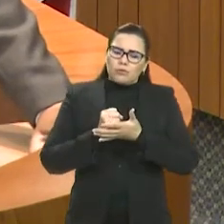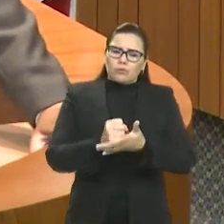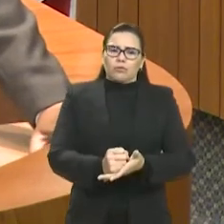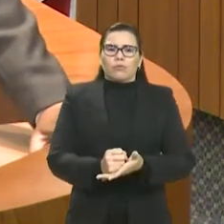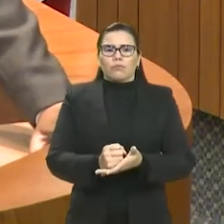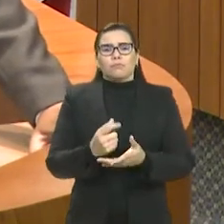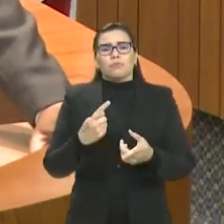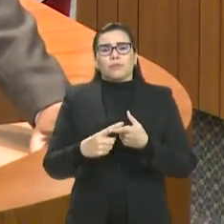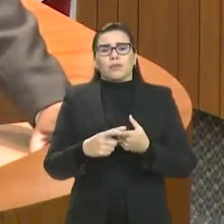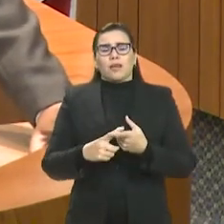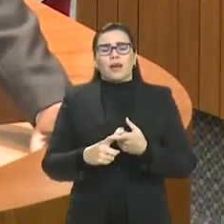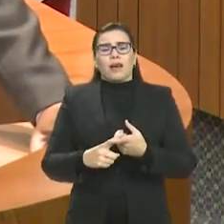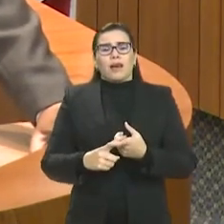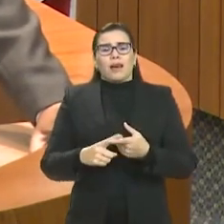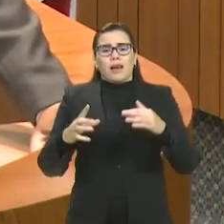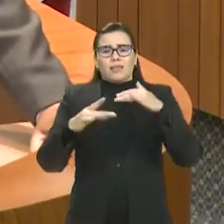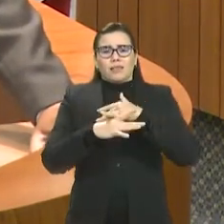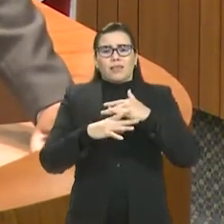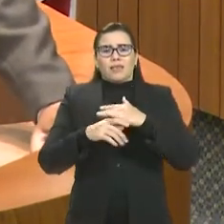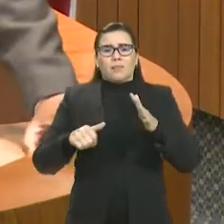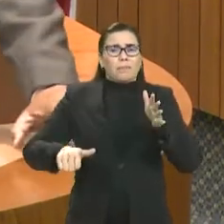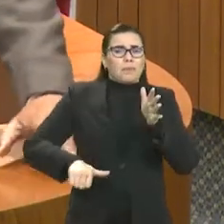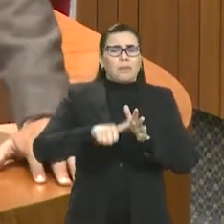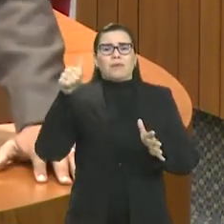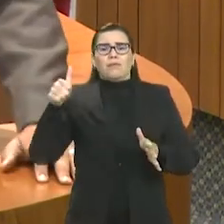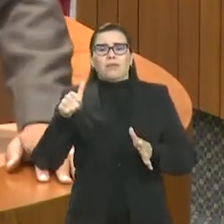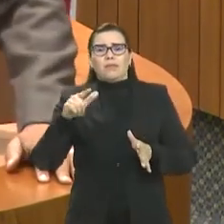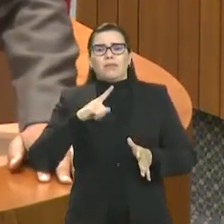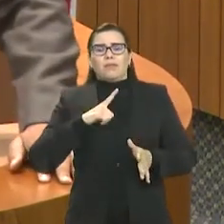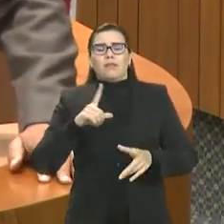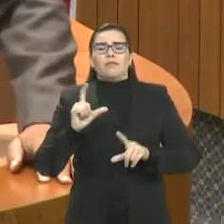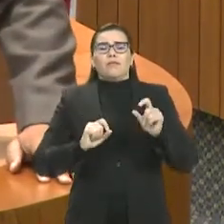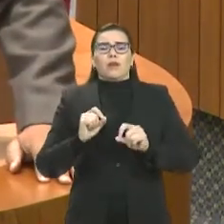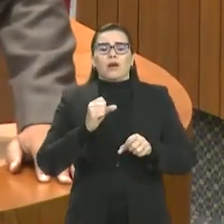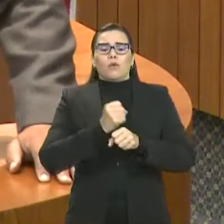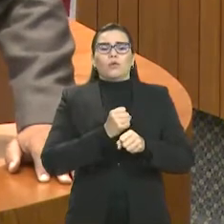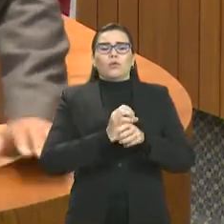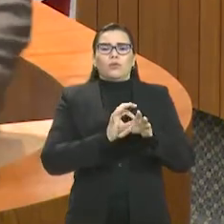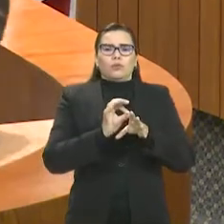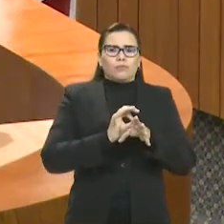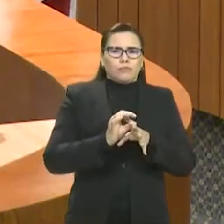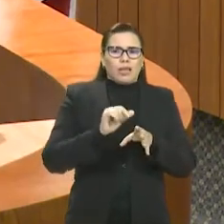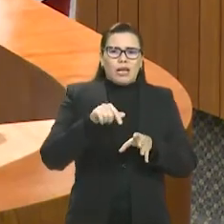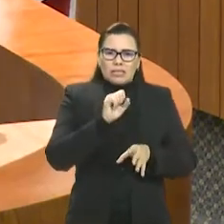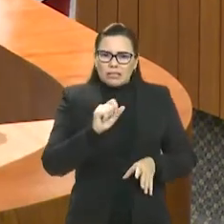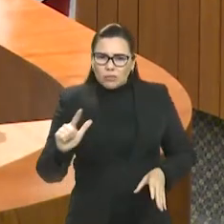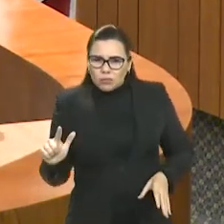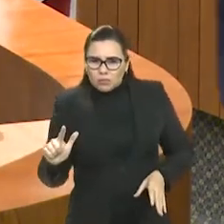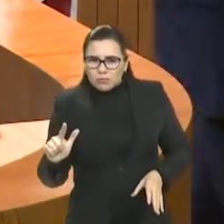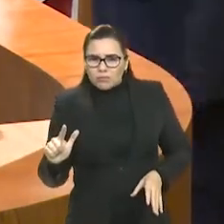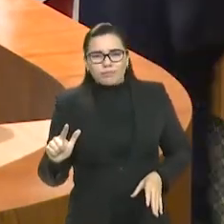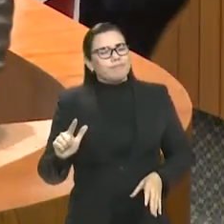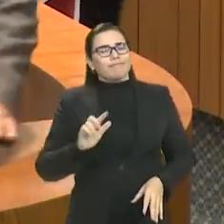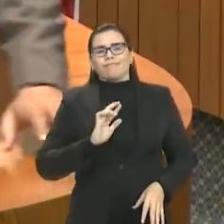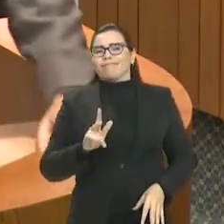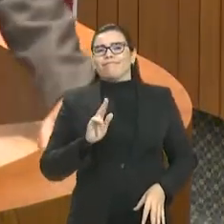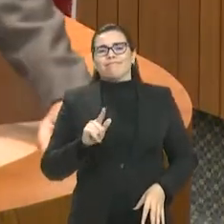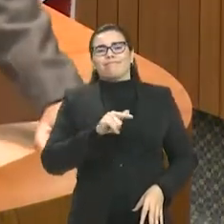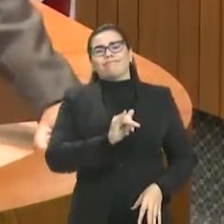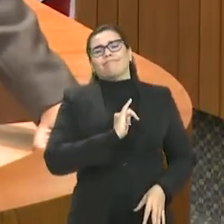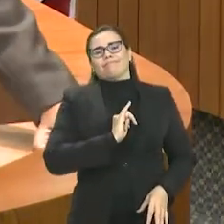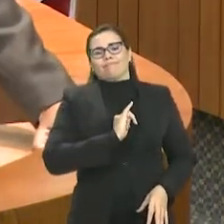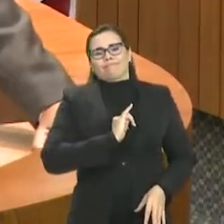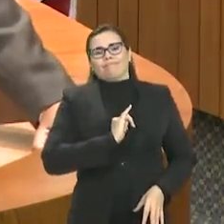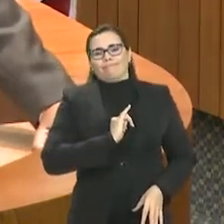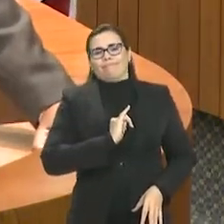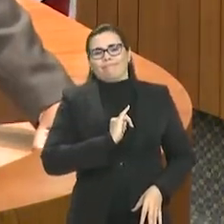Maranhão que foi lançado o programa Mais Asfalto não foi São Luís, foi imperatriz. E as